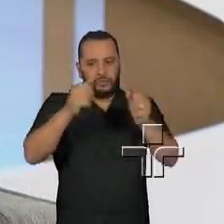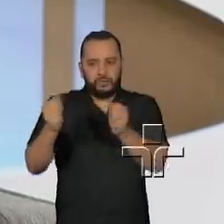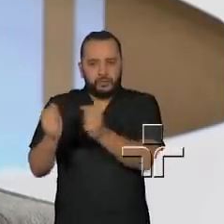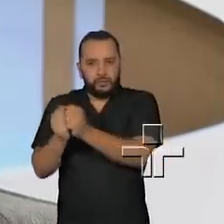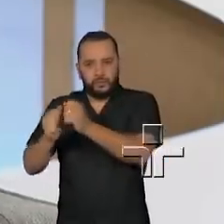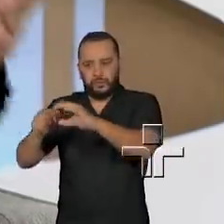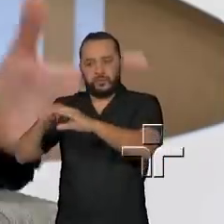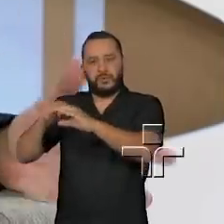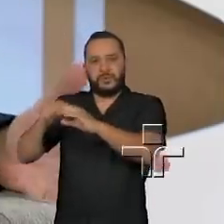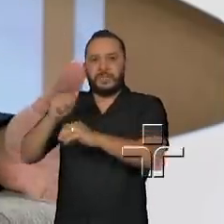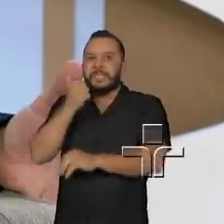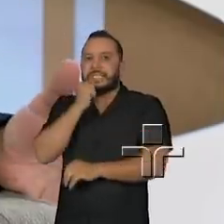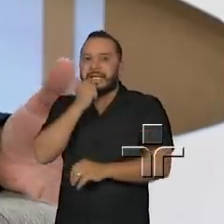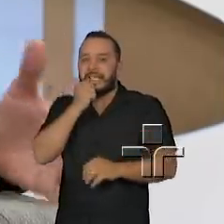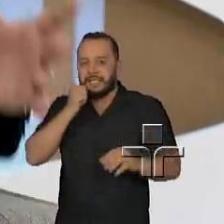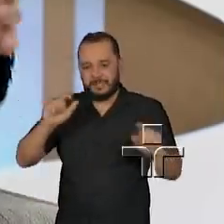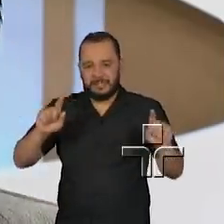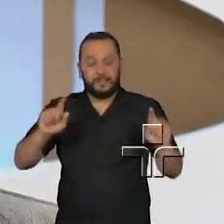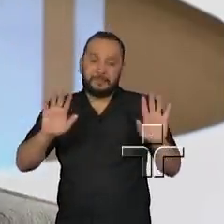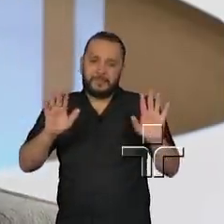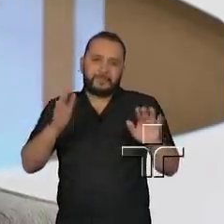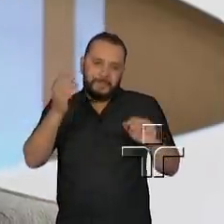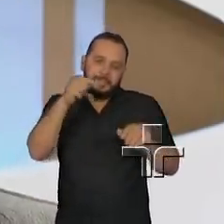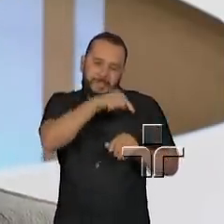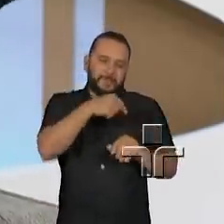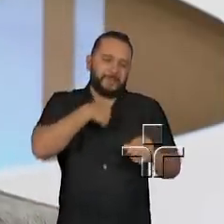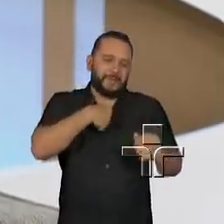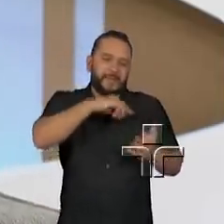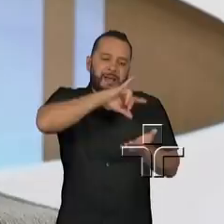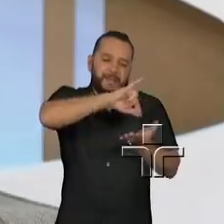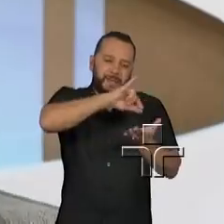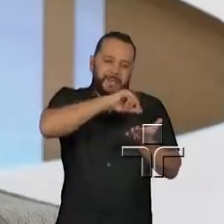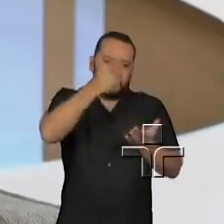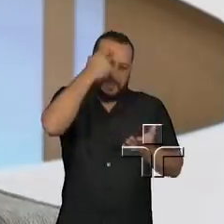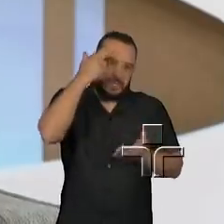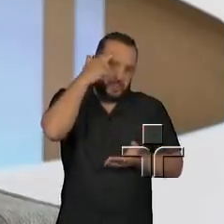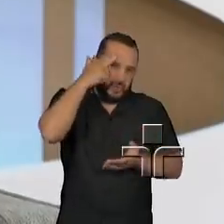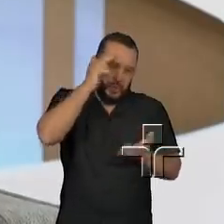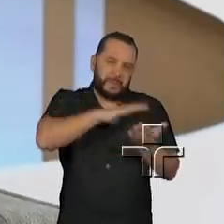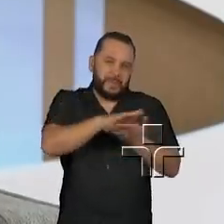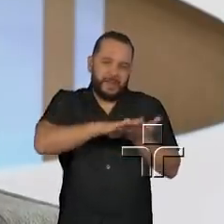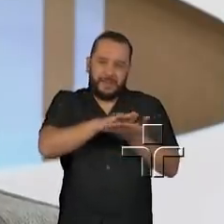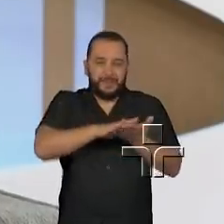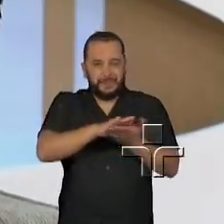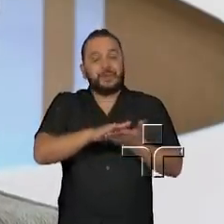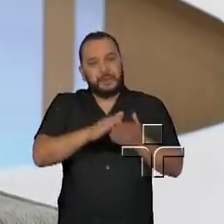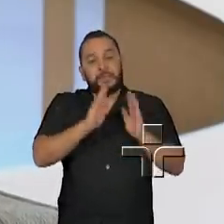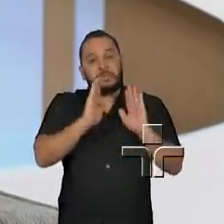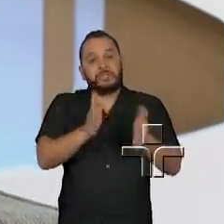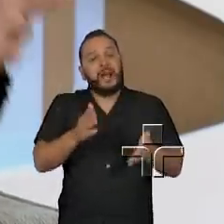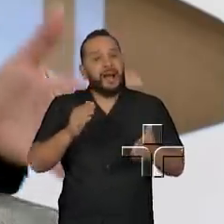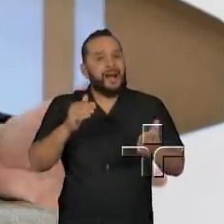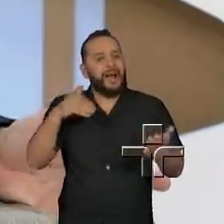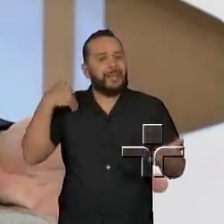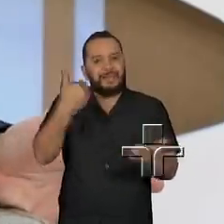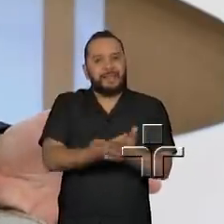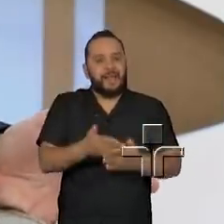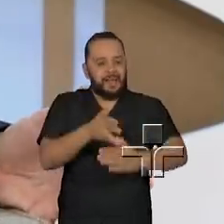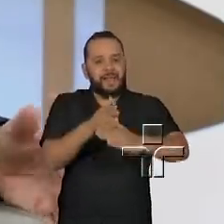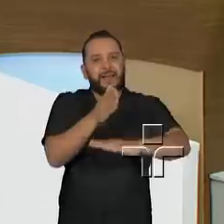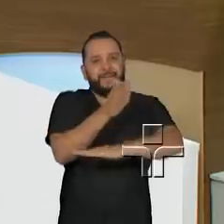no capitalismo o sonho teve qualquer lugar. Então o sonho era um fato social central até o fim da Idade Média, e depois deixou de ser e ficou em lugar